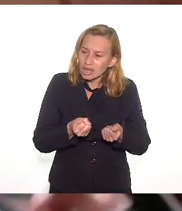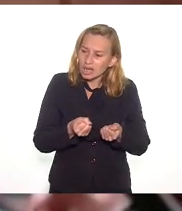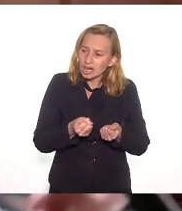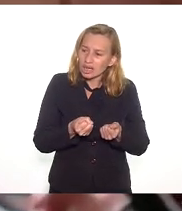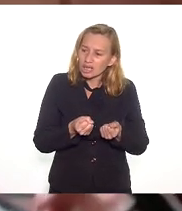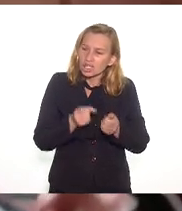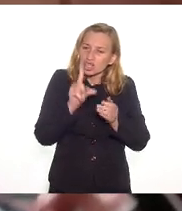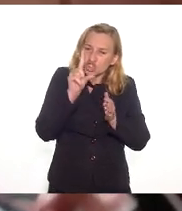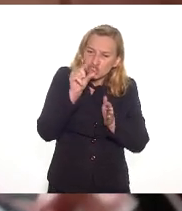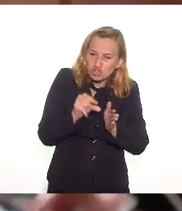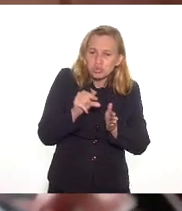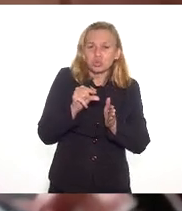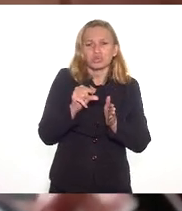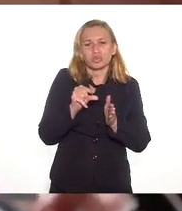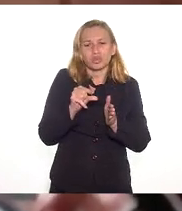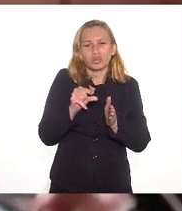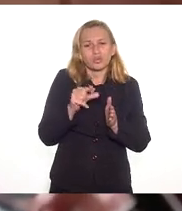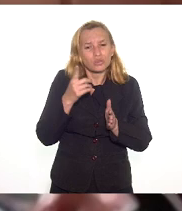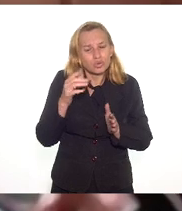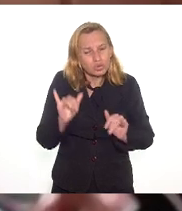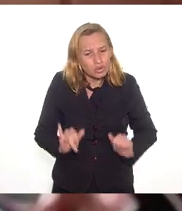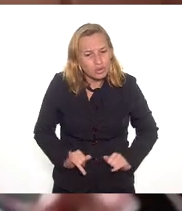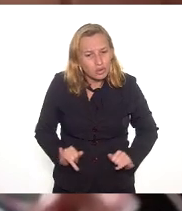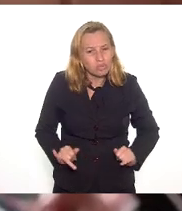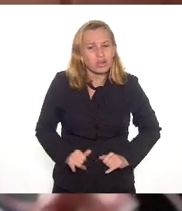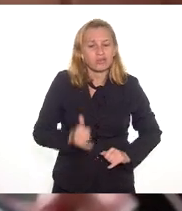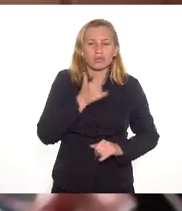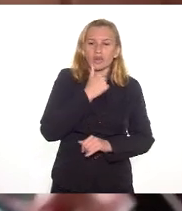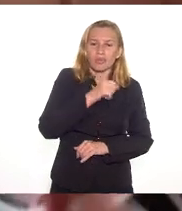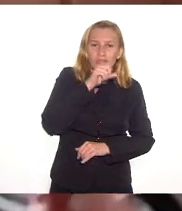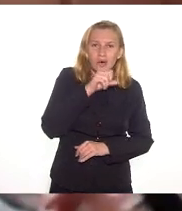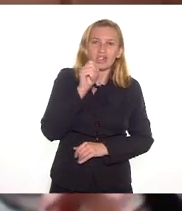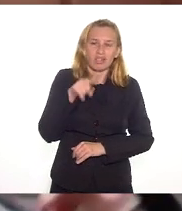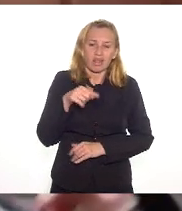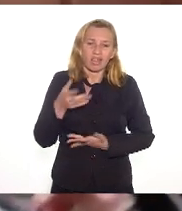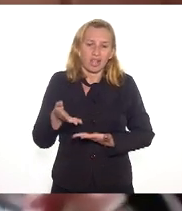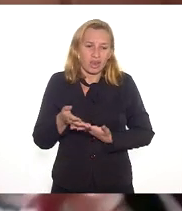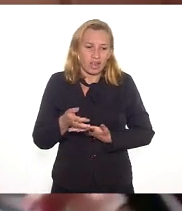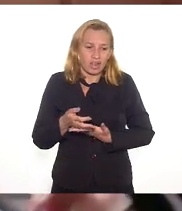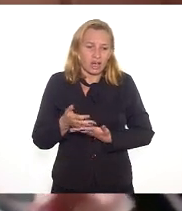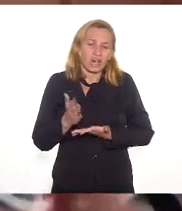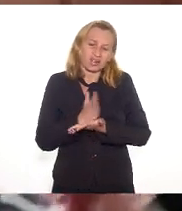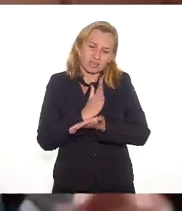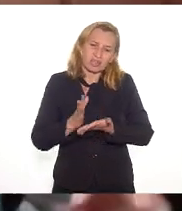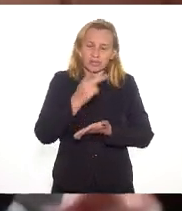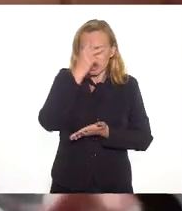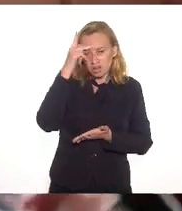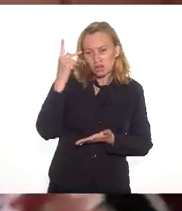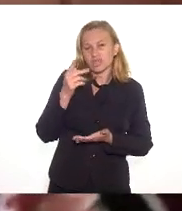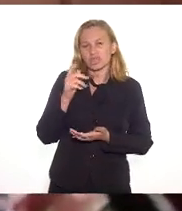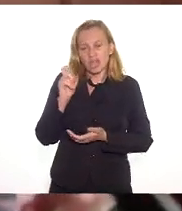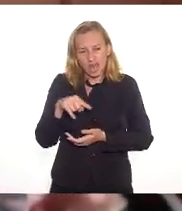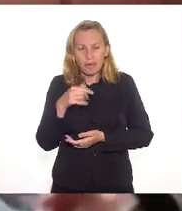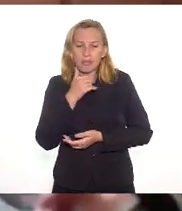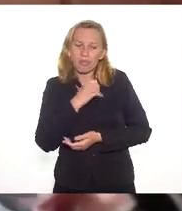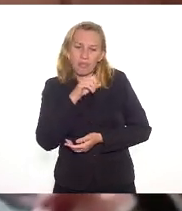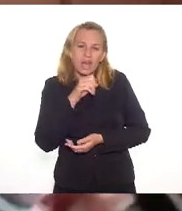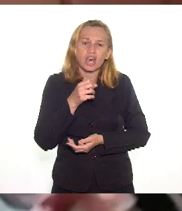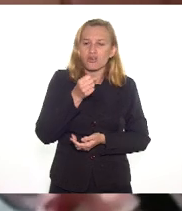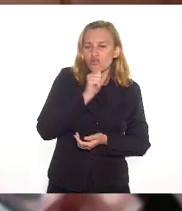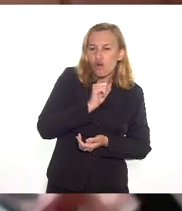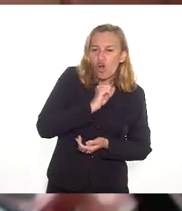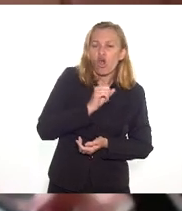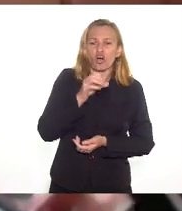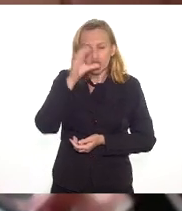medida, diminuir a dor dessas mães. Né? Talvez muitas pessoas que são mães, avós,